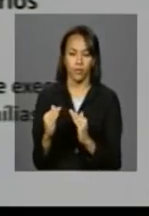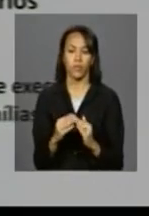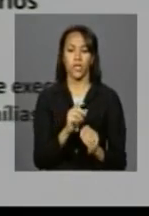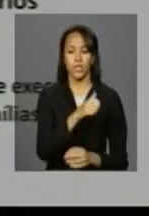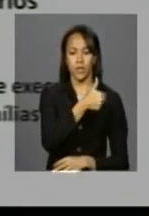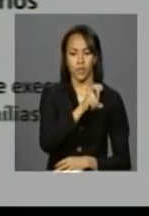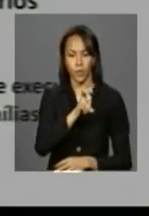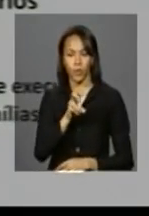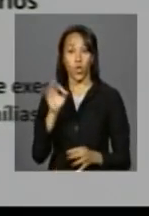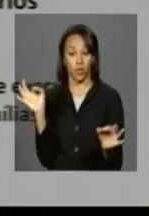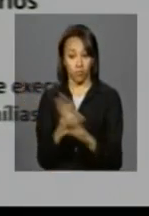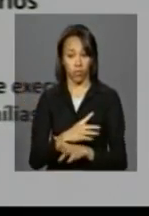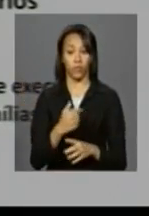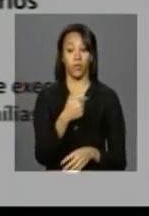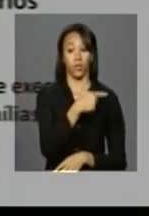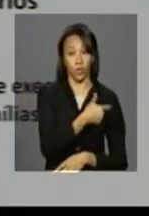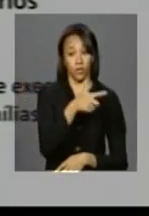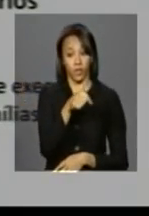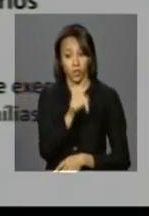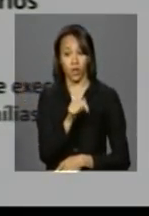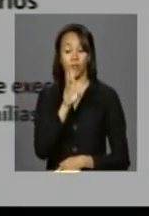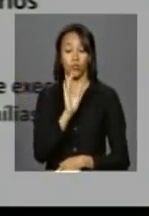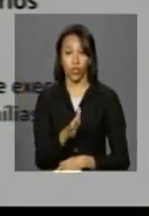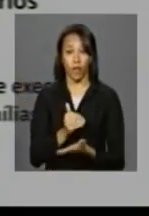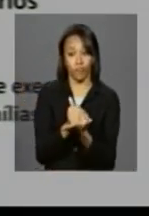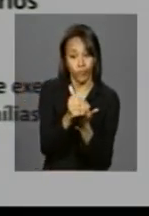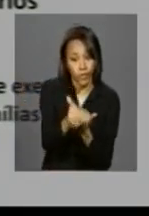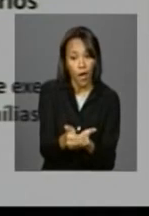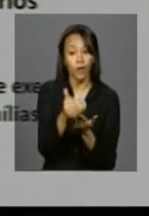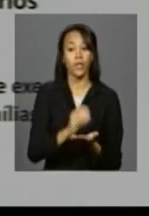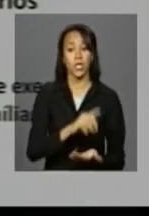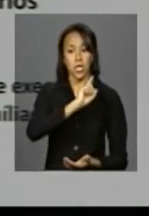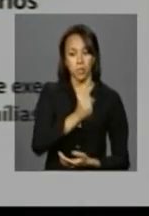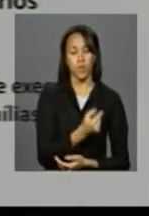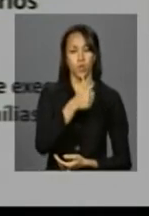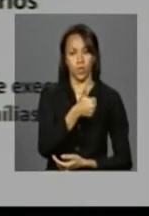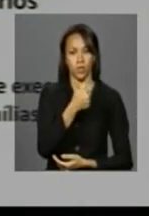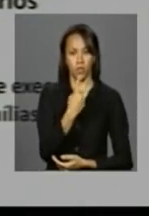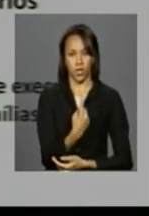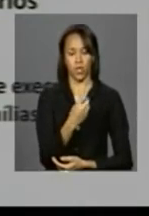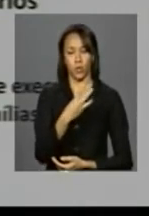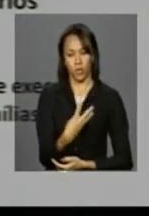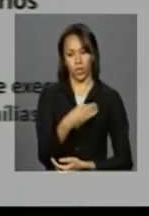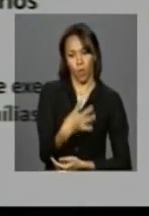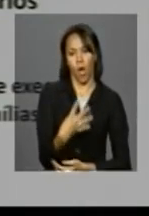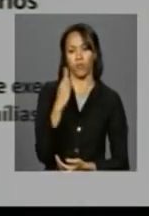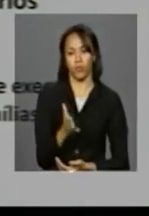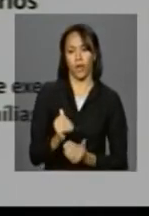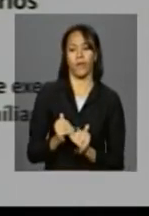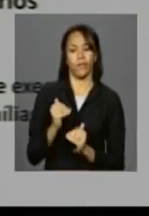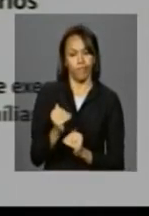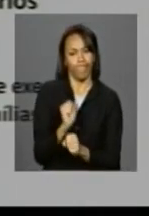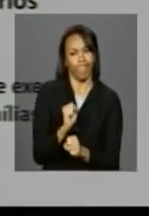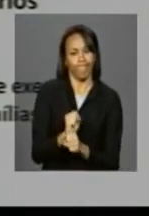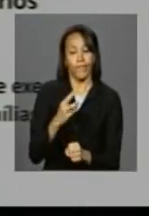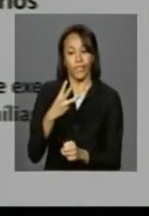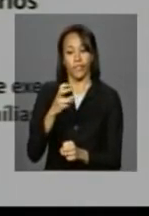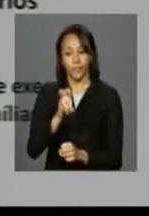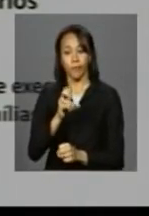concluídas, 227 iniciadas, das 1.134 que estão em andamento, a execução média é 53%, e